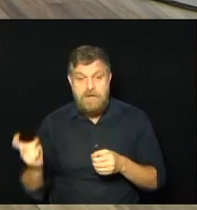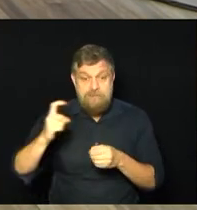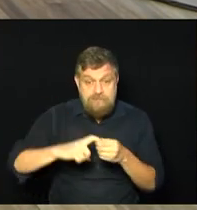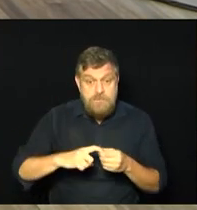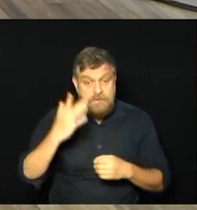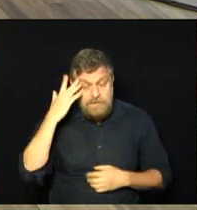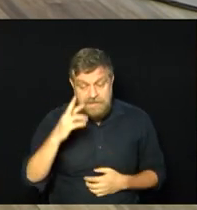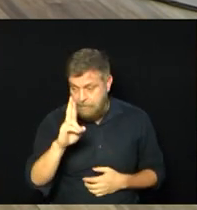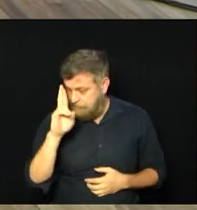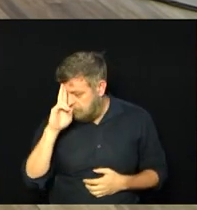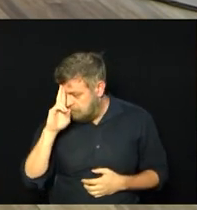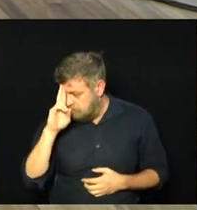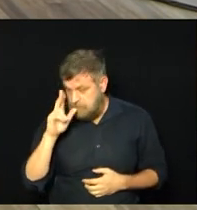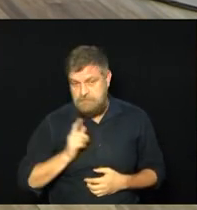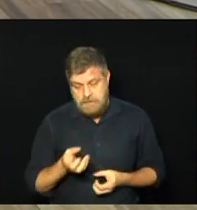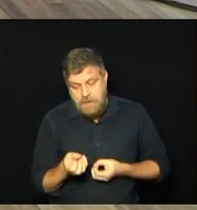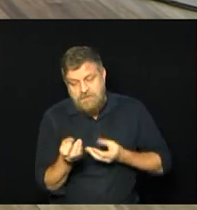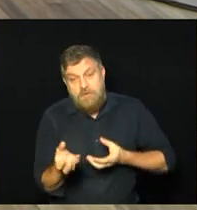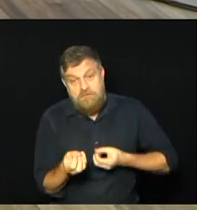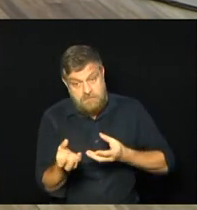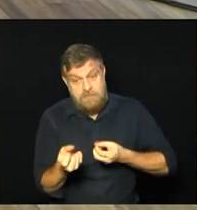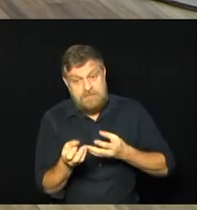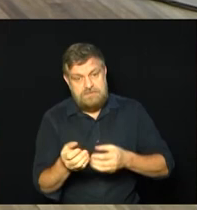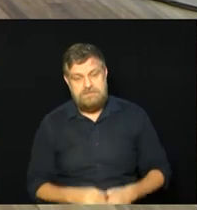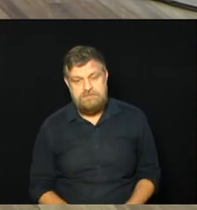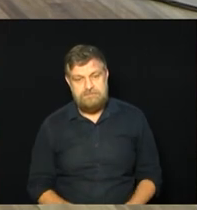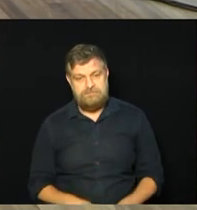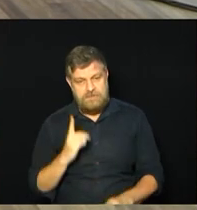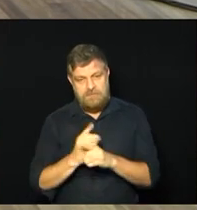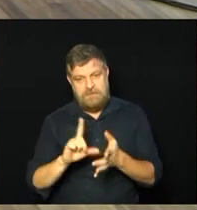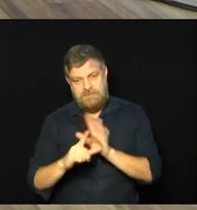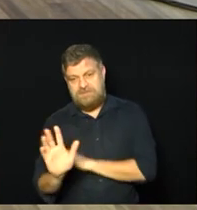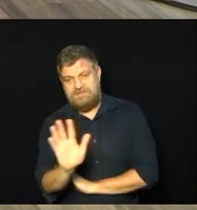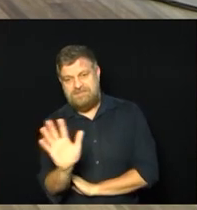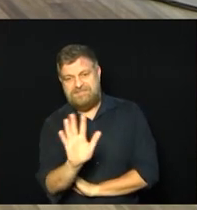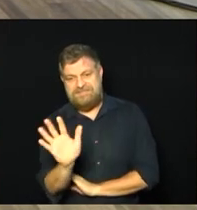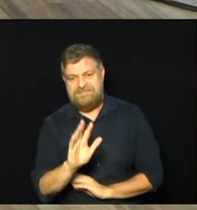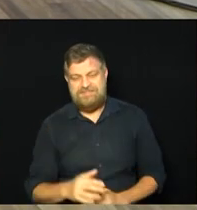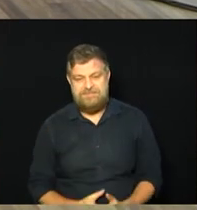amanhã ao meio-dia com muitas informações, hein? Então, até lá. Tchau, tchau.